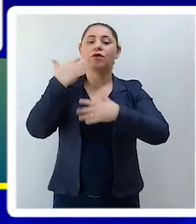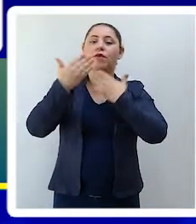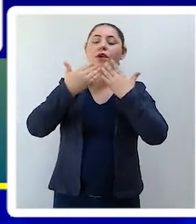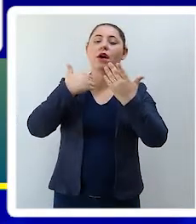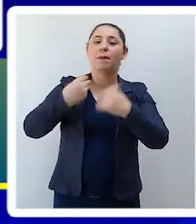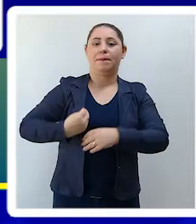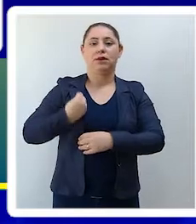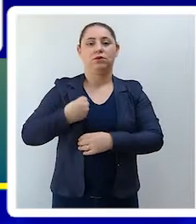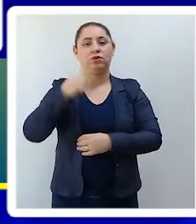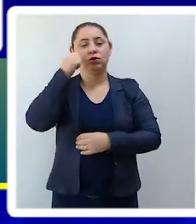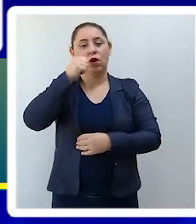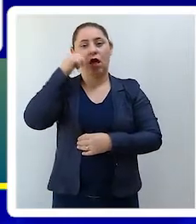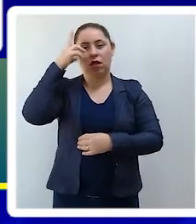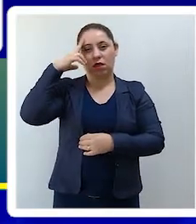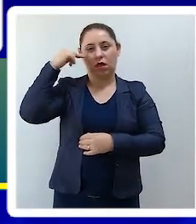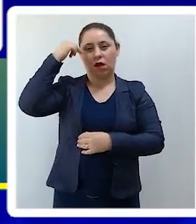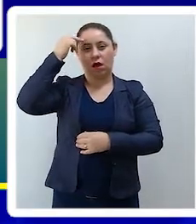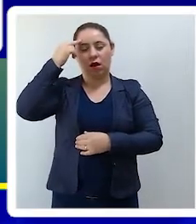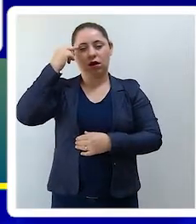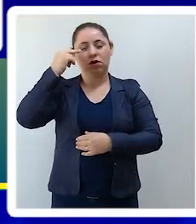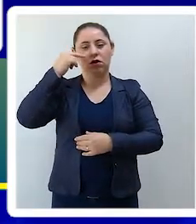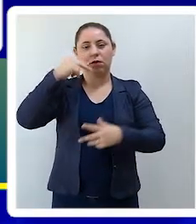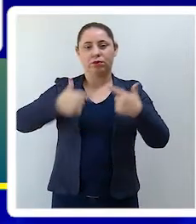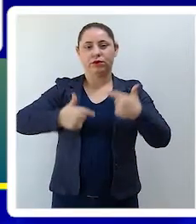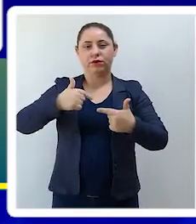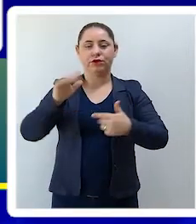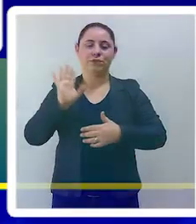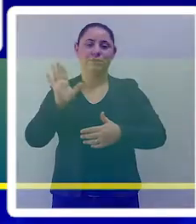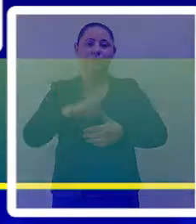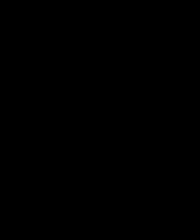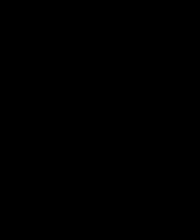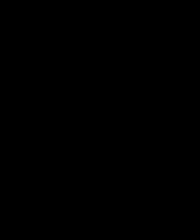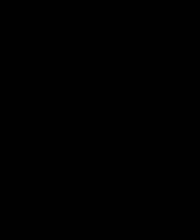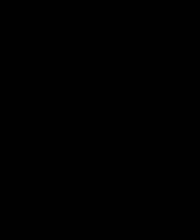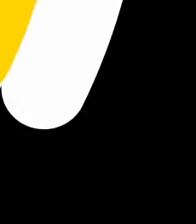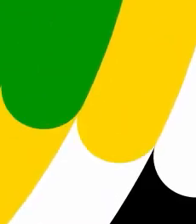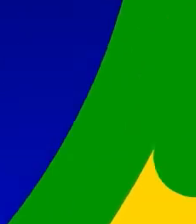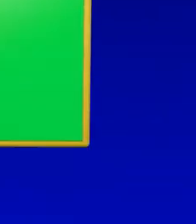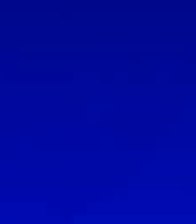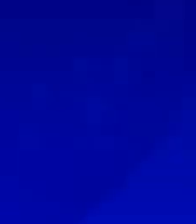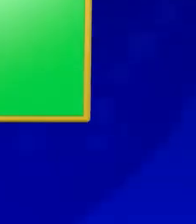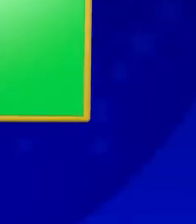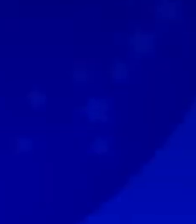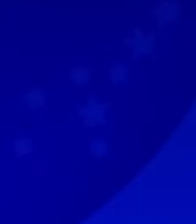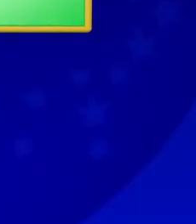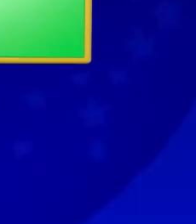bloco, nós vamos falar sobre a participação da mulher negra no cenário político. Até já.